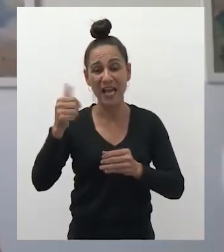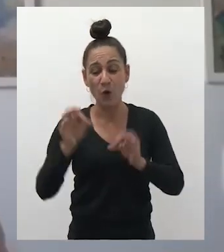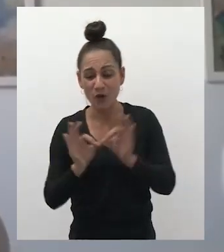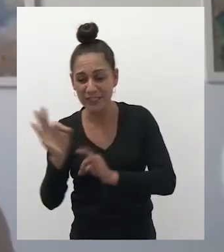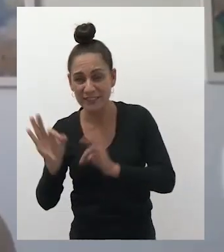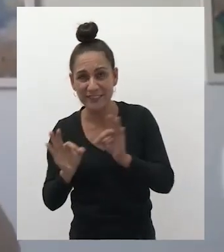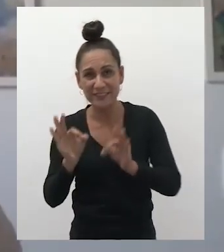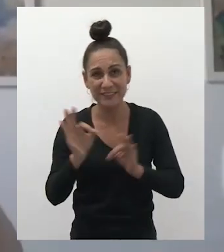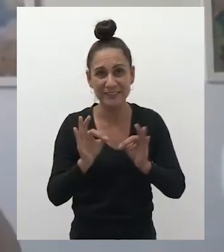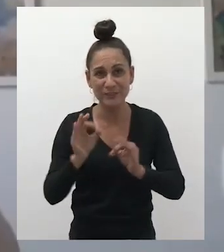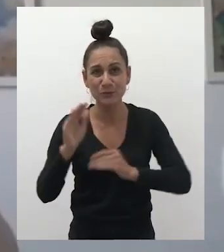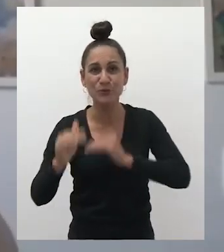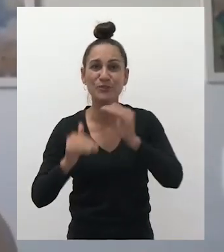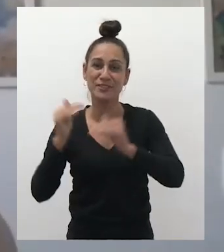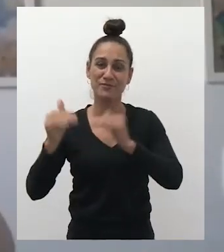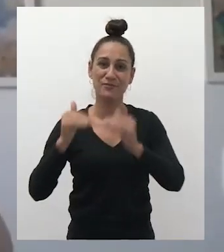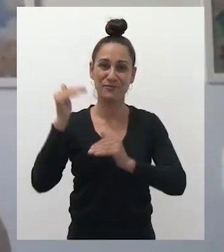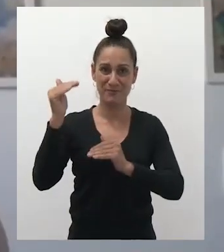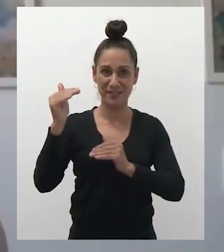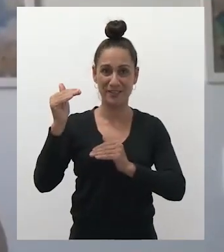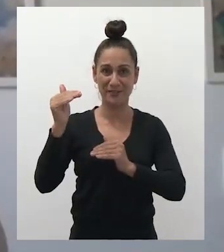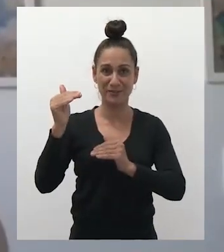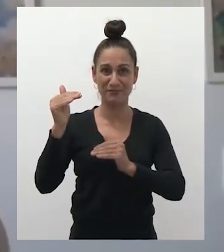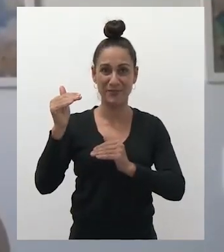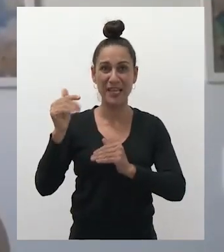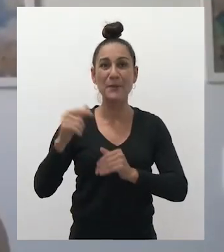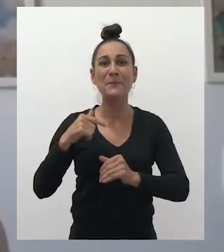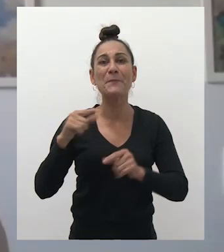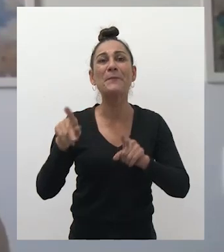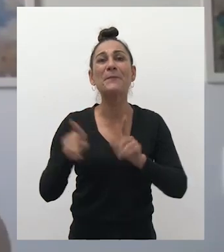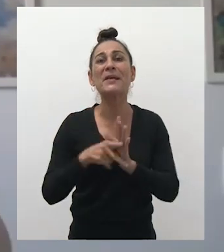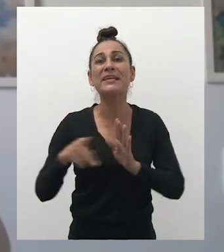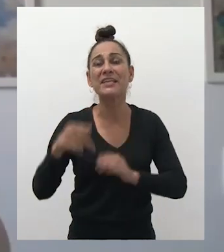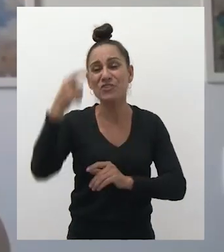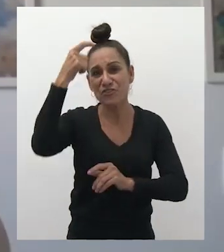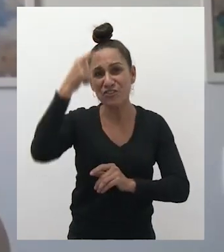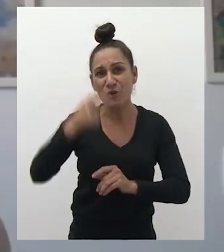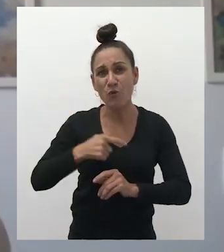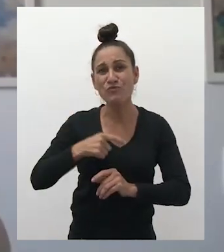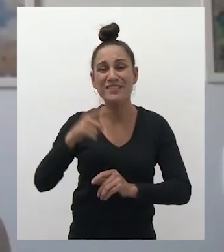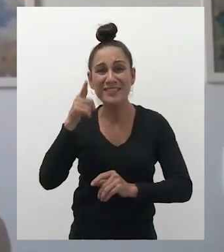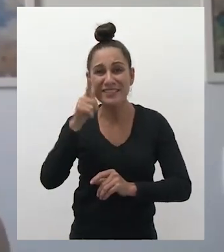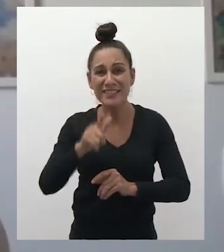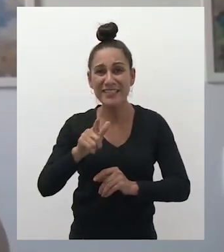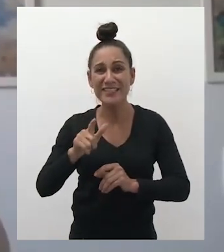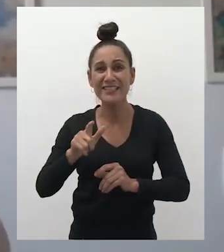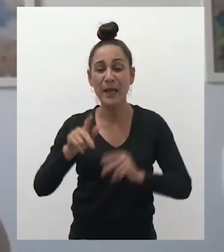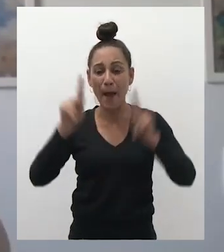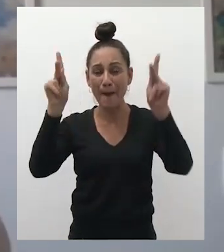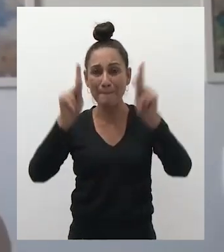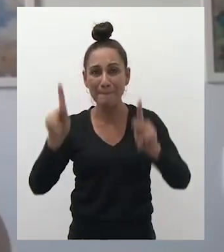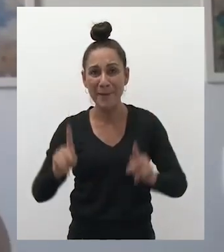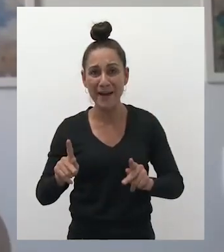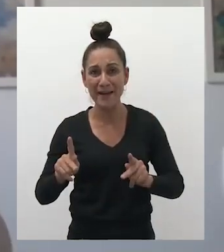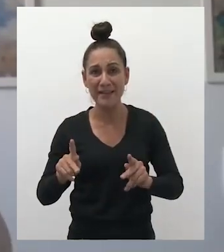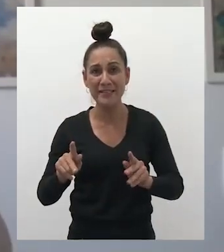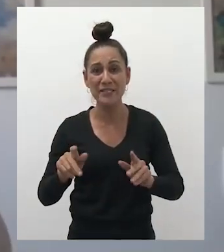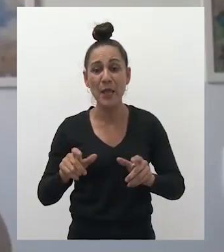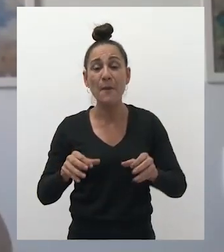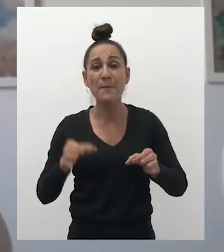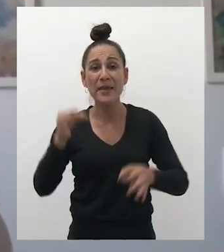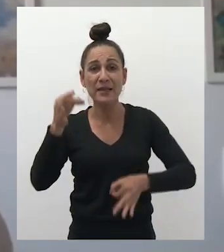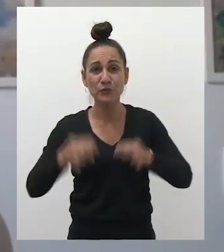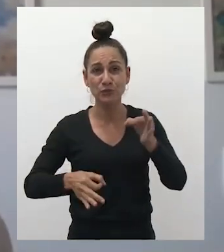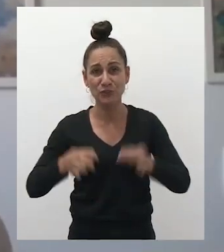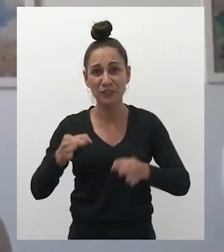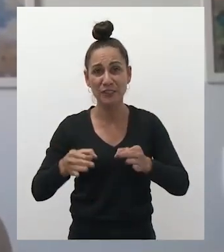coisas, do desenvolvimento, para que a gente tenha a pacificação social pela justiça. Primeira